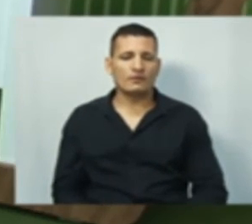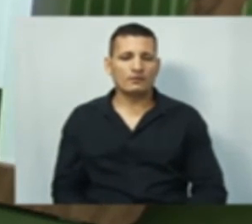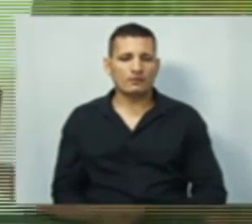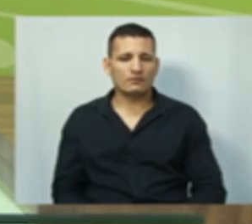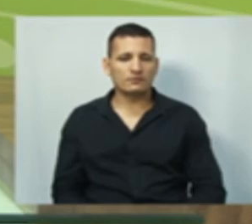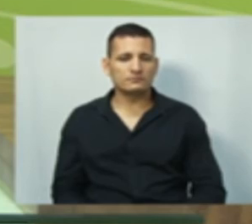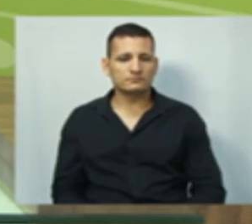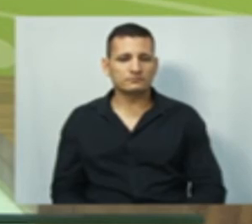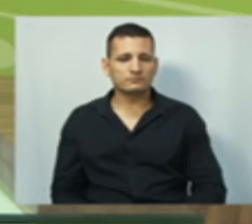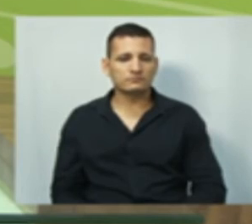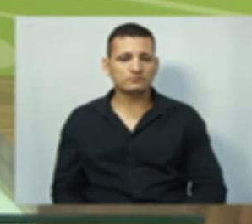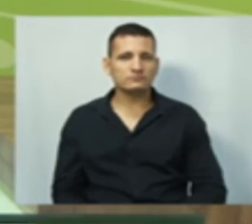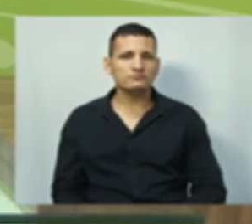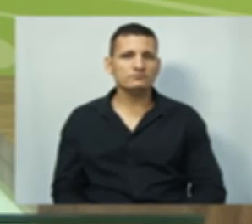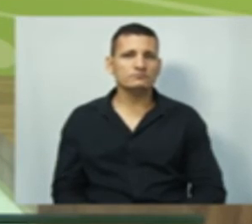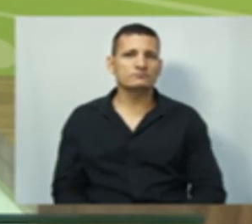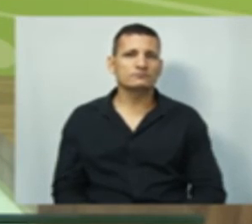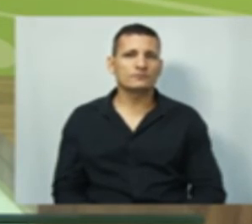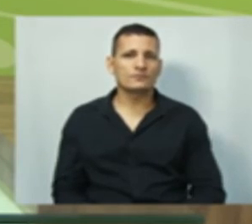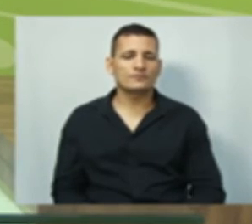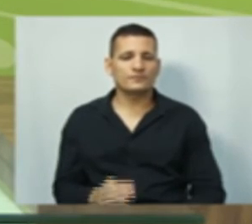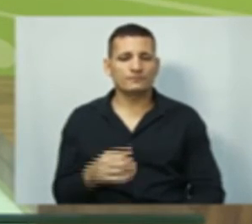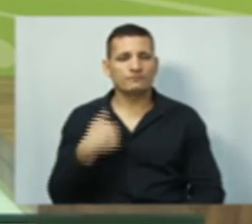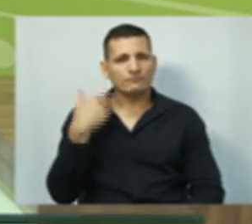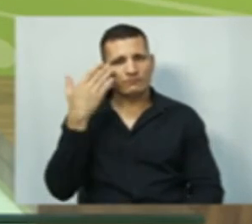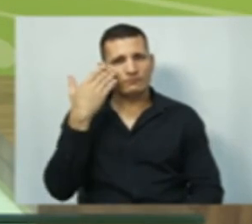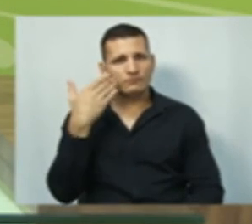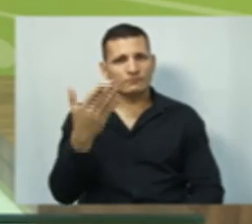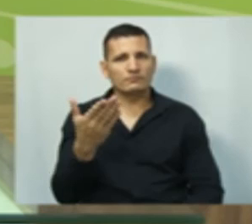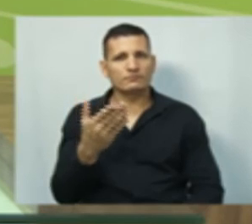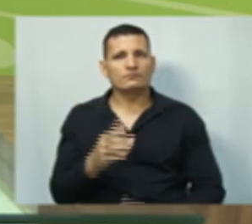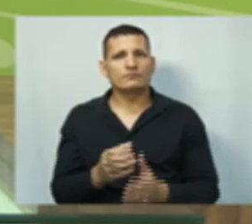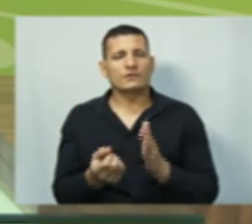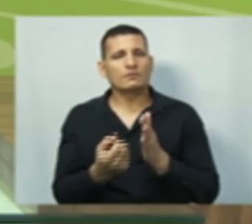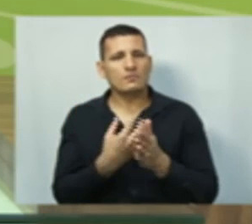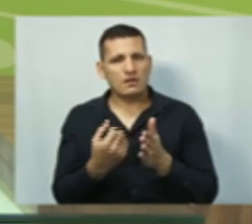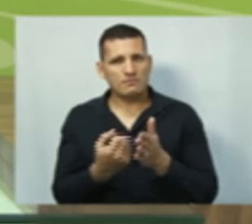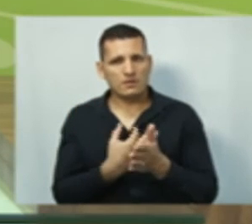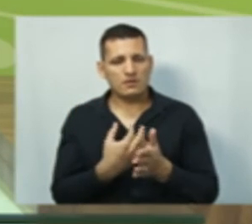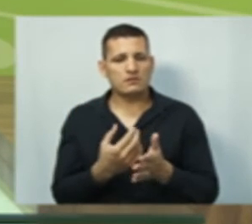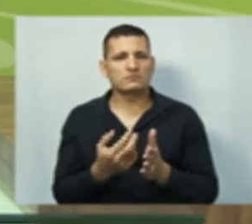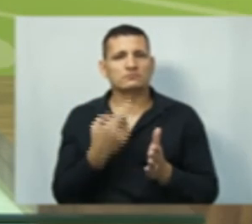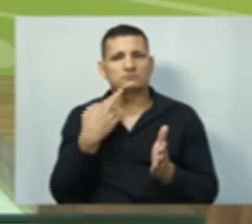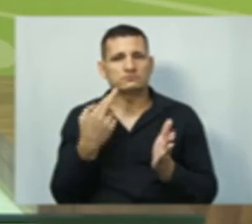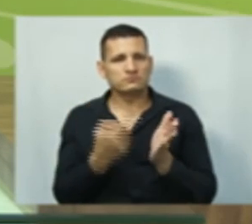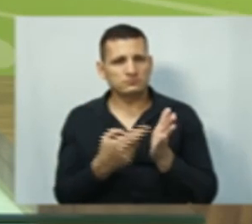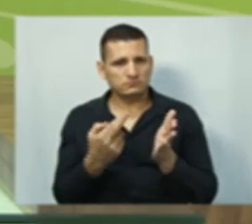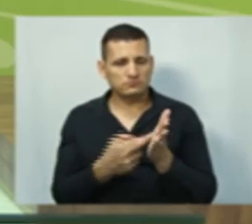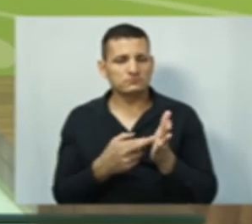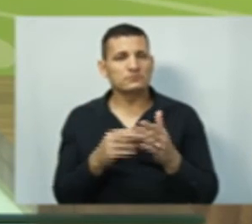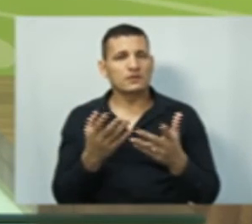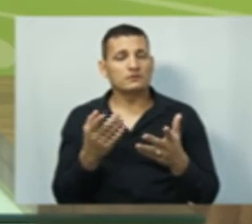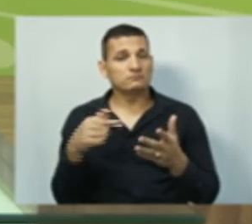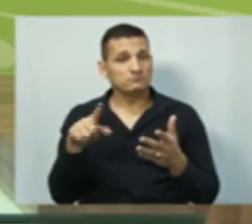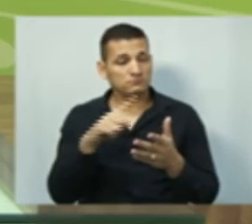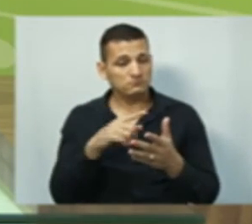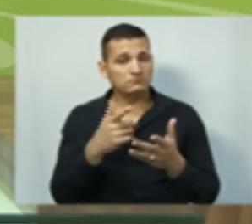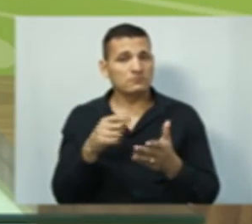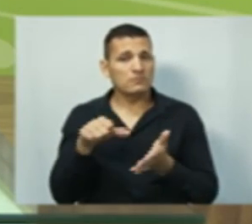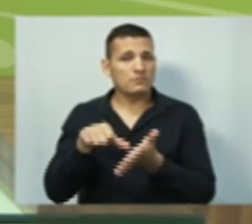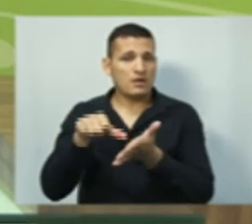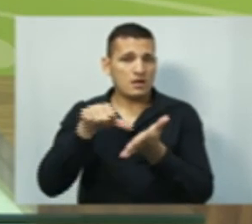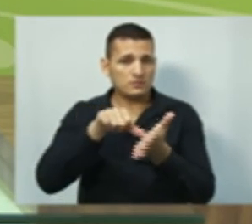Pessoal, olha, agradecemos respostas. Ninguém mais mandou, né? Mas eu sei que vocês dos outros polos estão assistindo. Espero que vocês